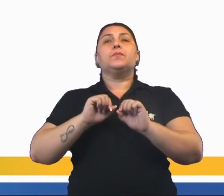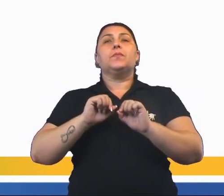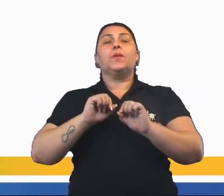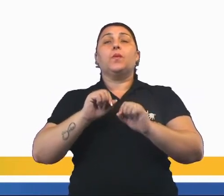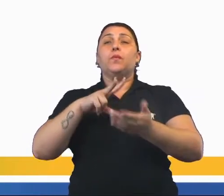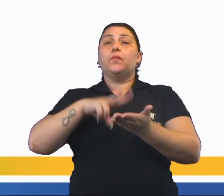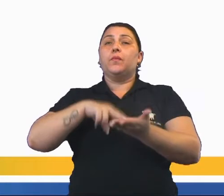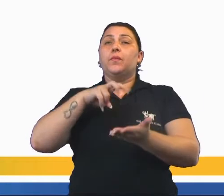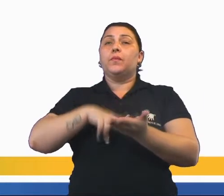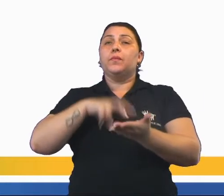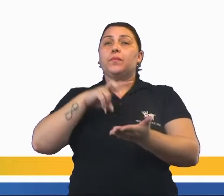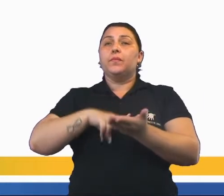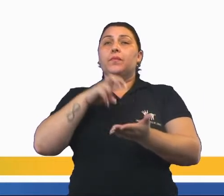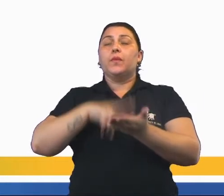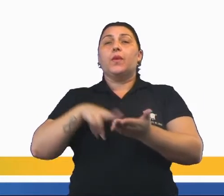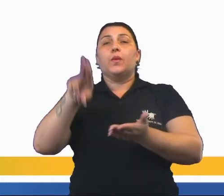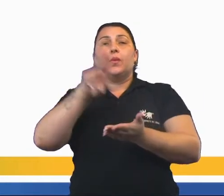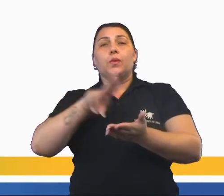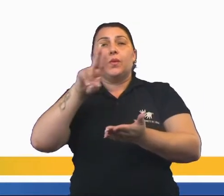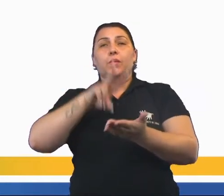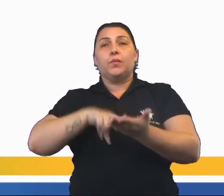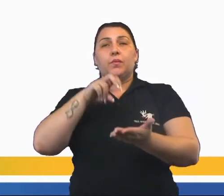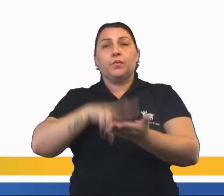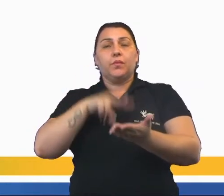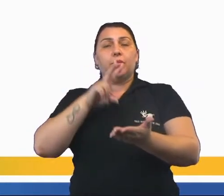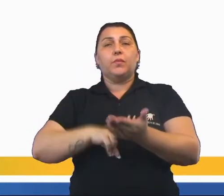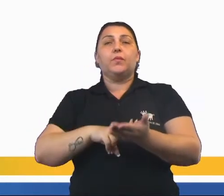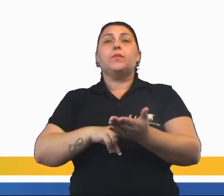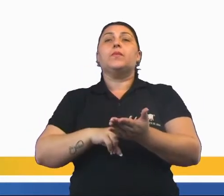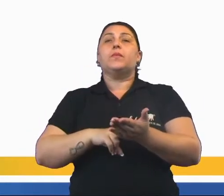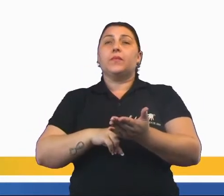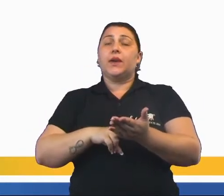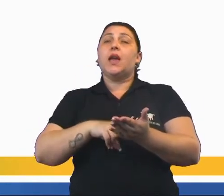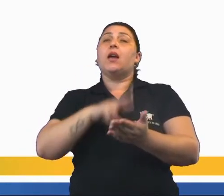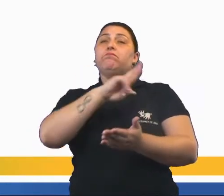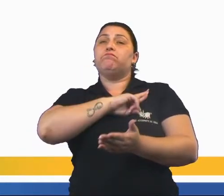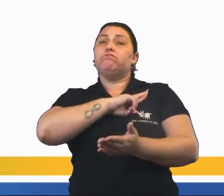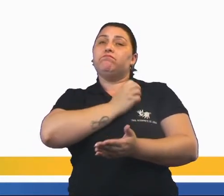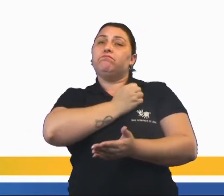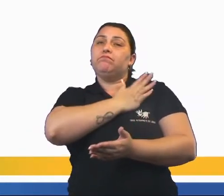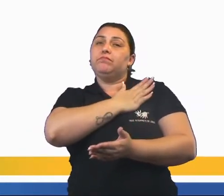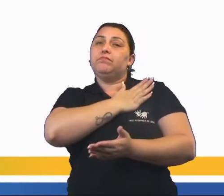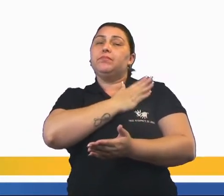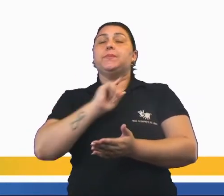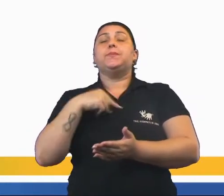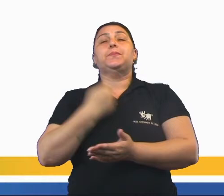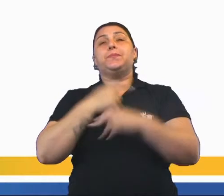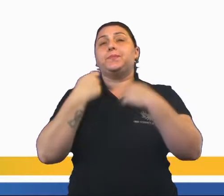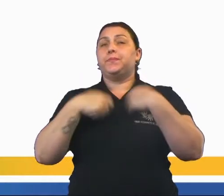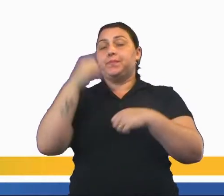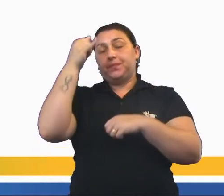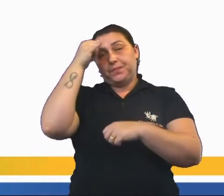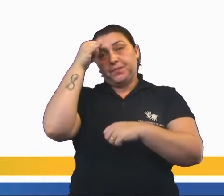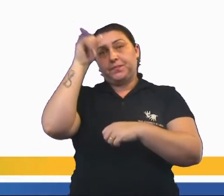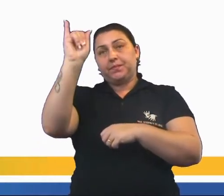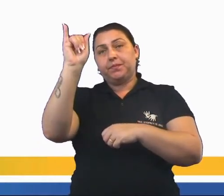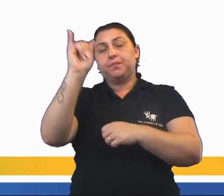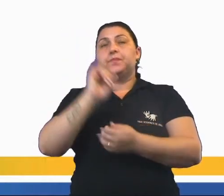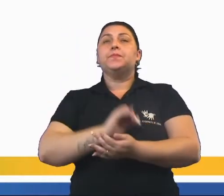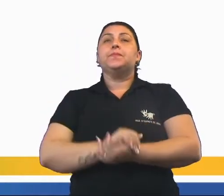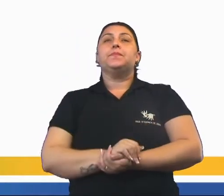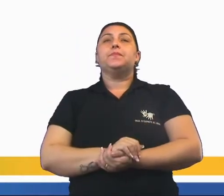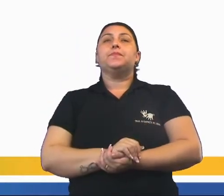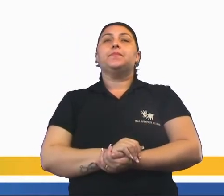do vocabulário, do uso do vocabulário, determinados termos que são racistas. A gente deve evitar esses